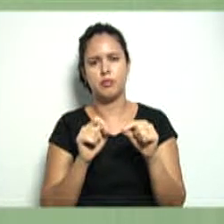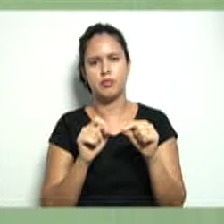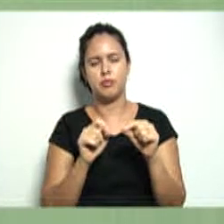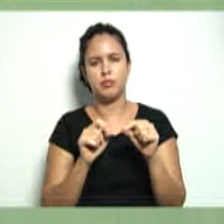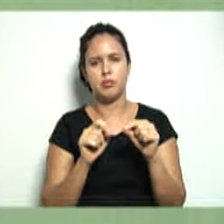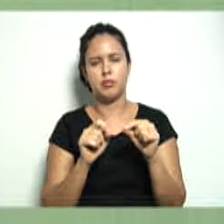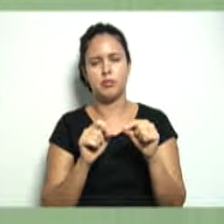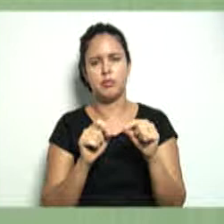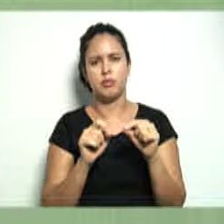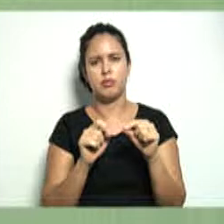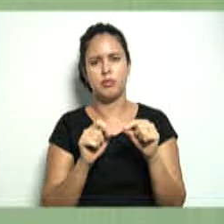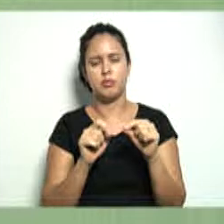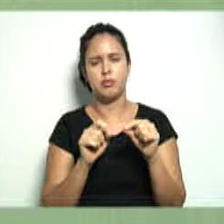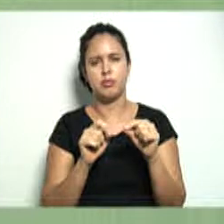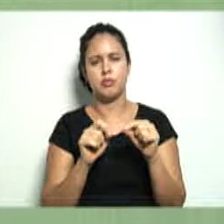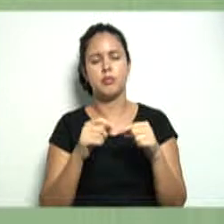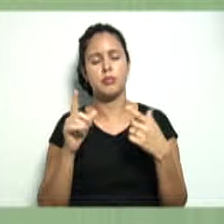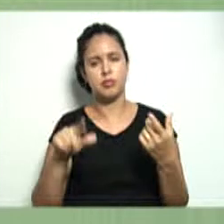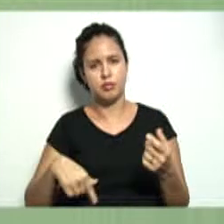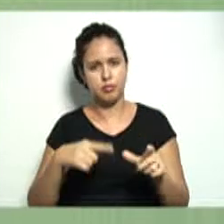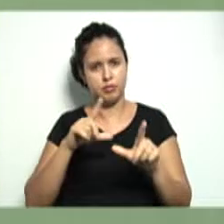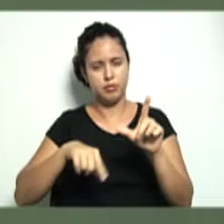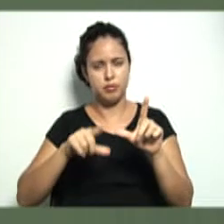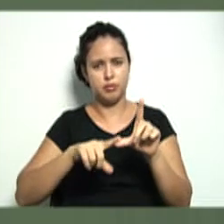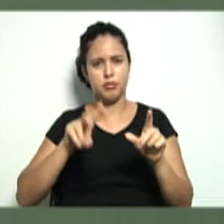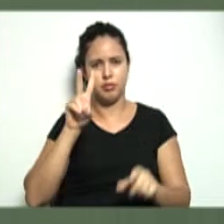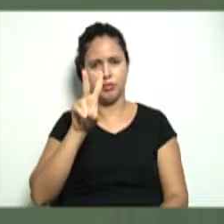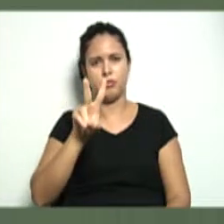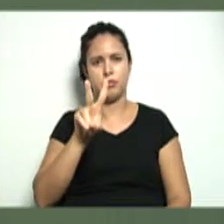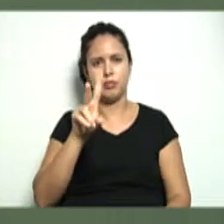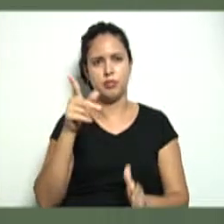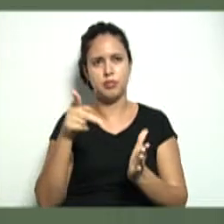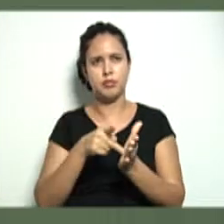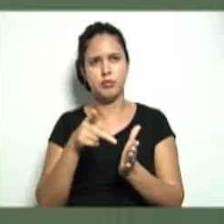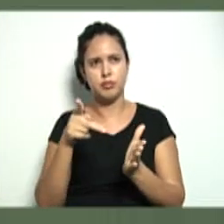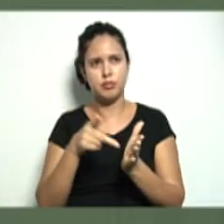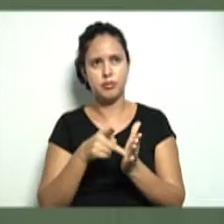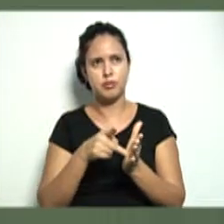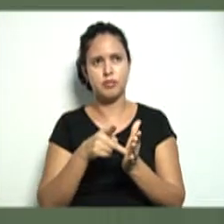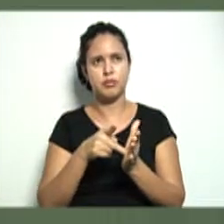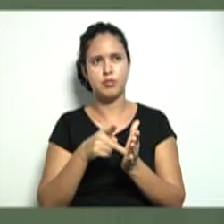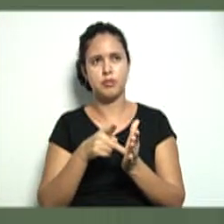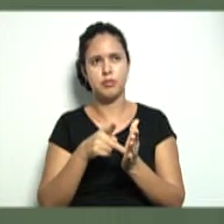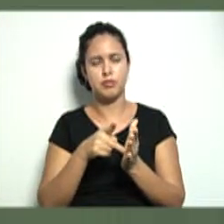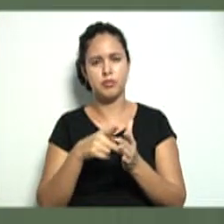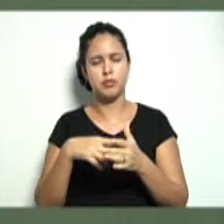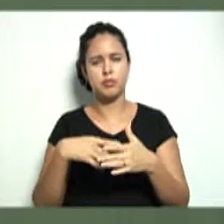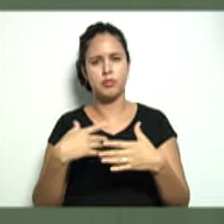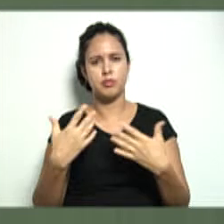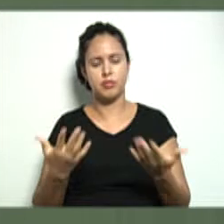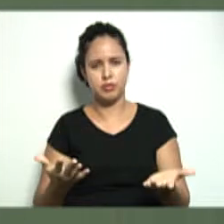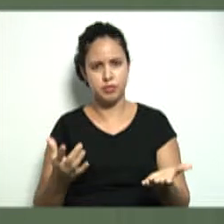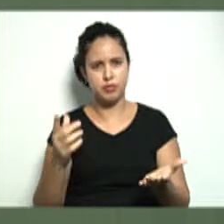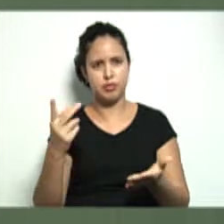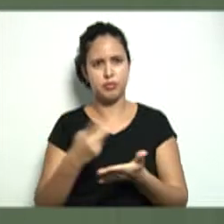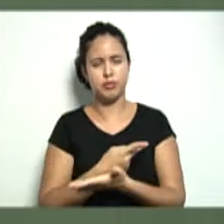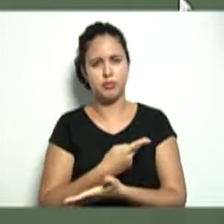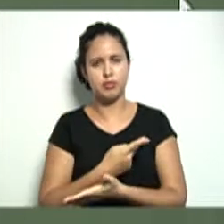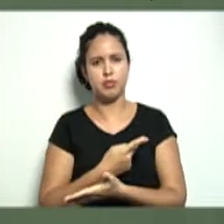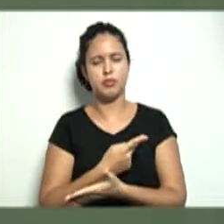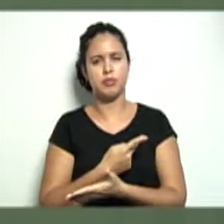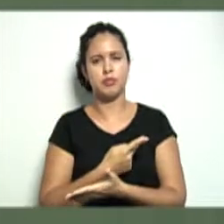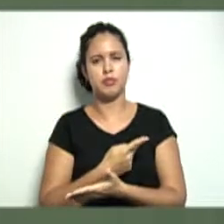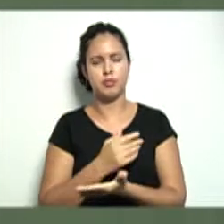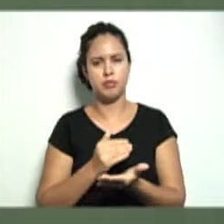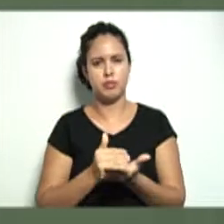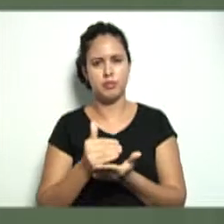A segunda, é verdadeira. Ainda hoje, realmente isso acontece, né?